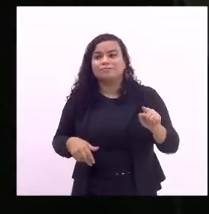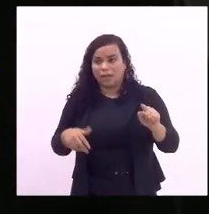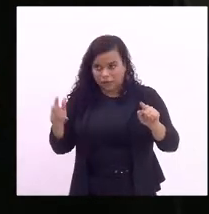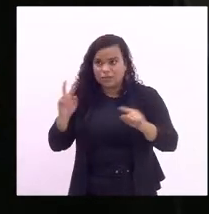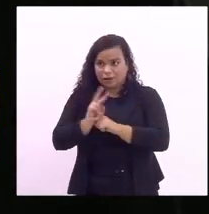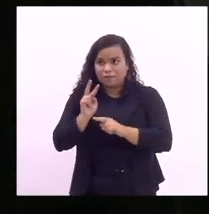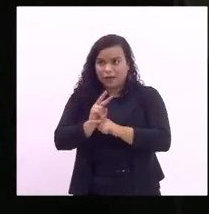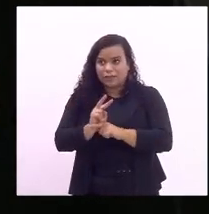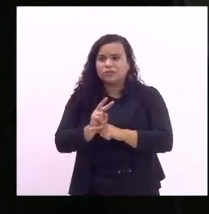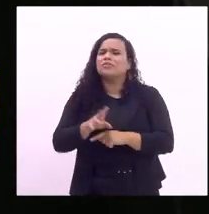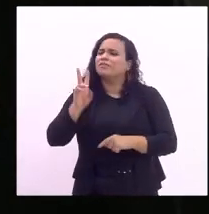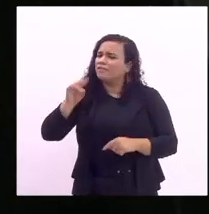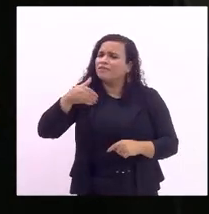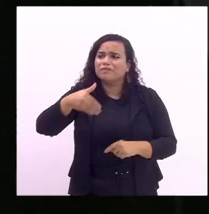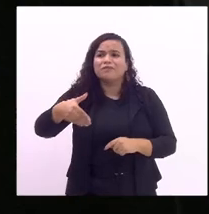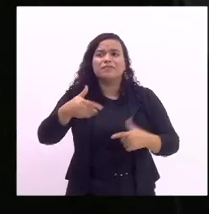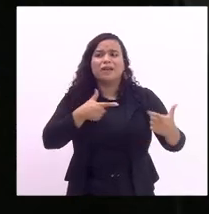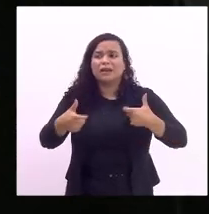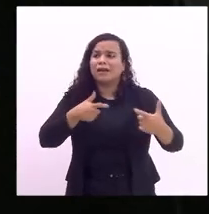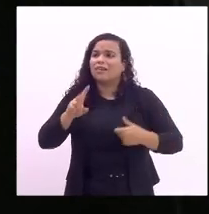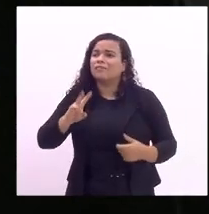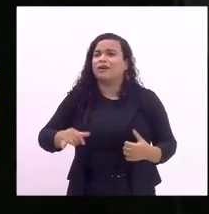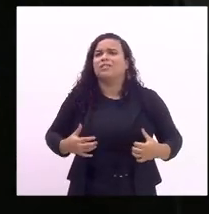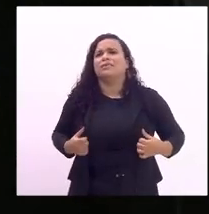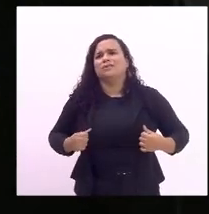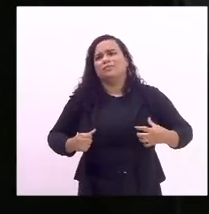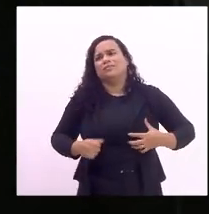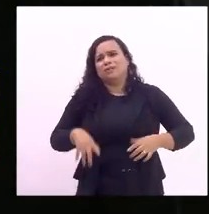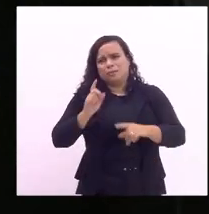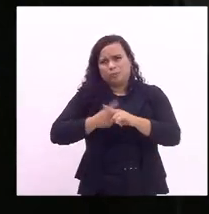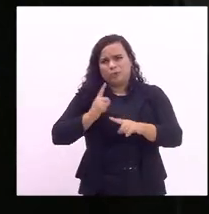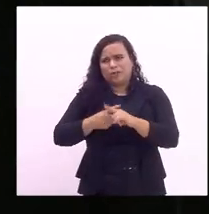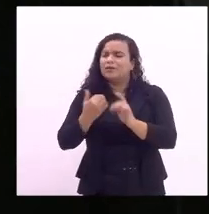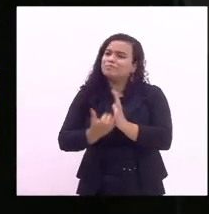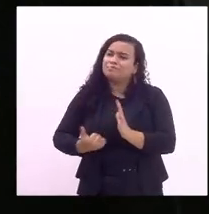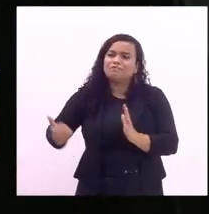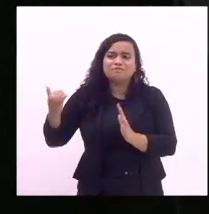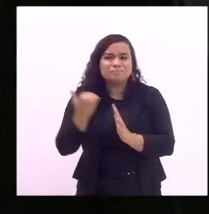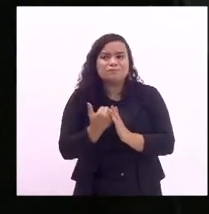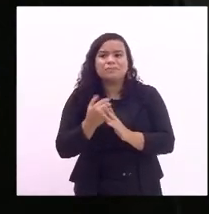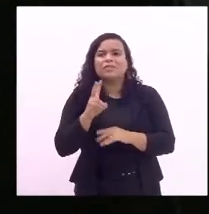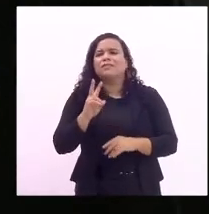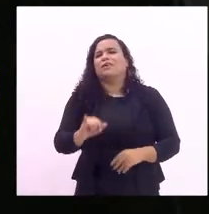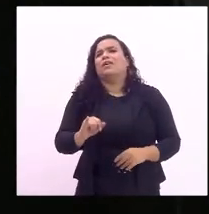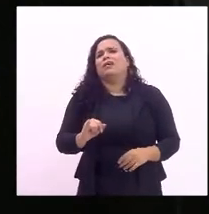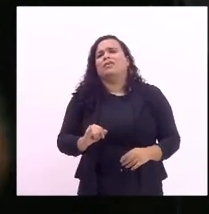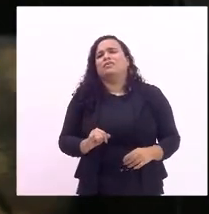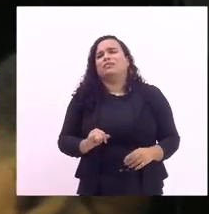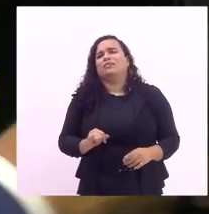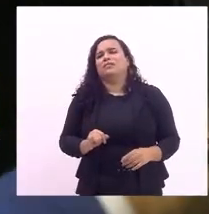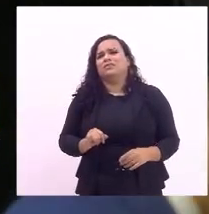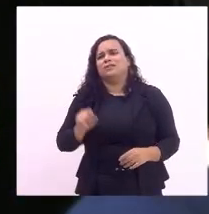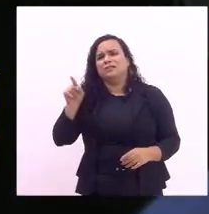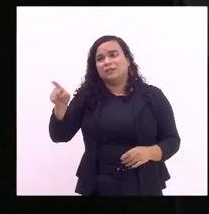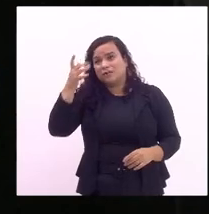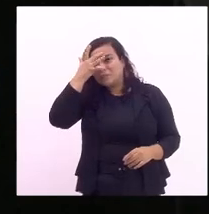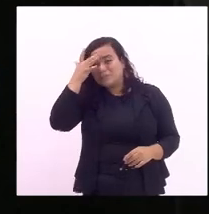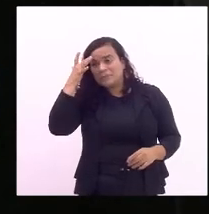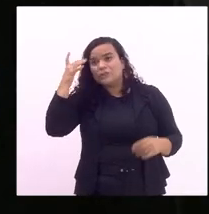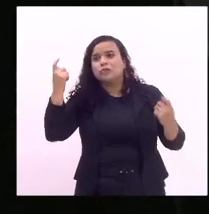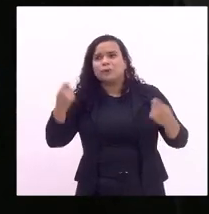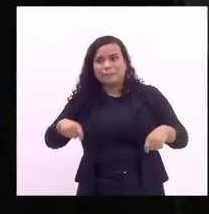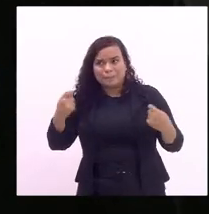uma guerra. Para concluir, deputada. Porque cada vez mais, aquele que deveria estar de trás